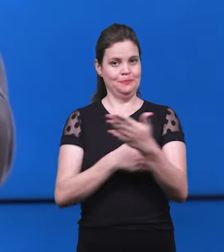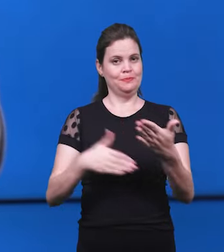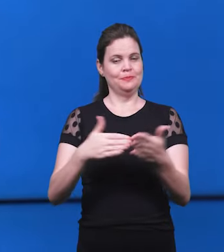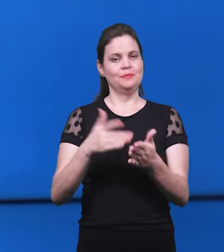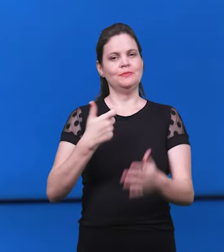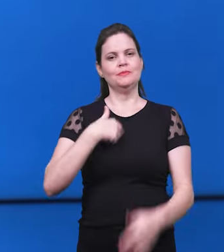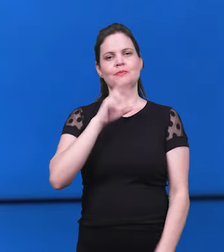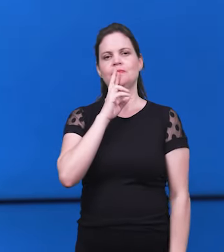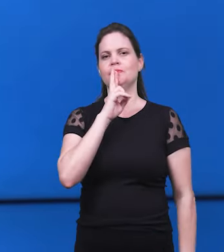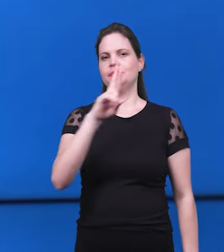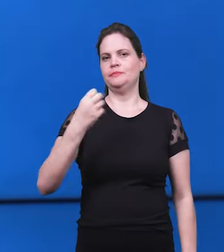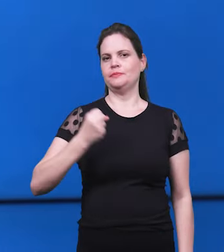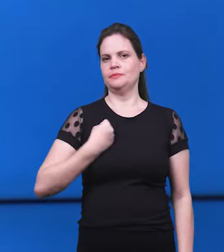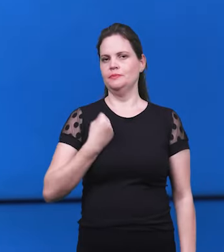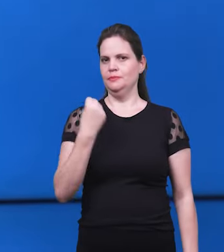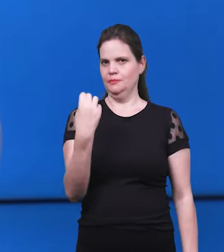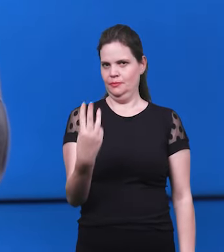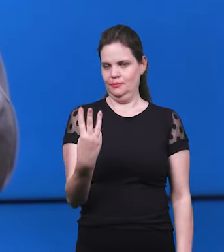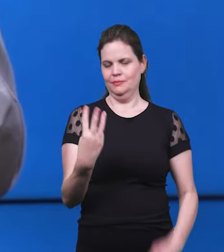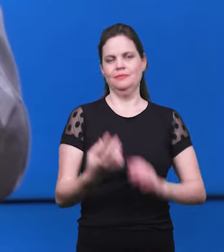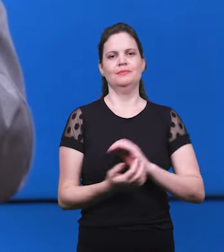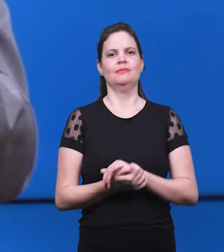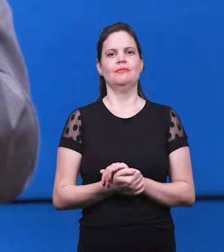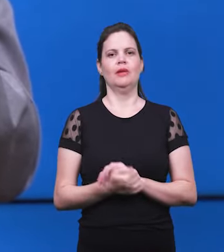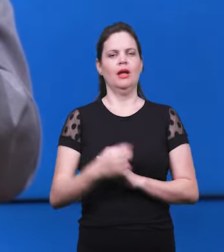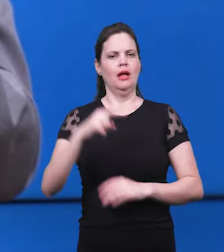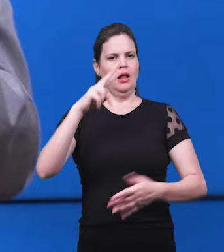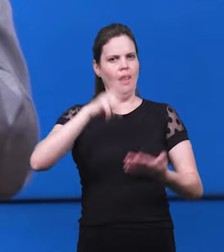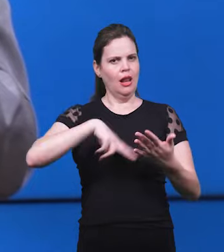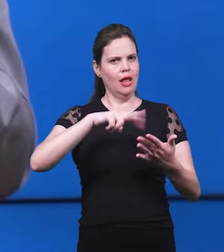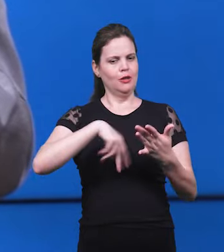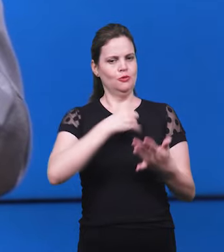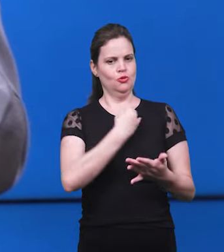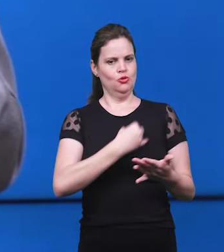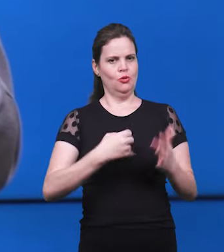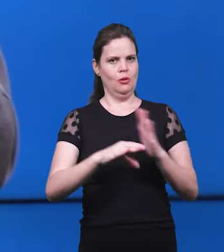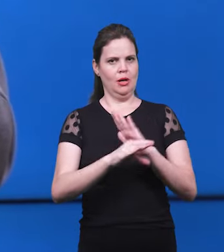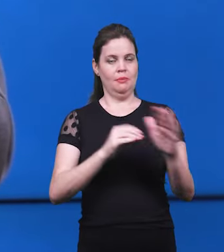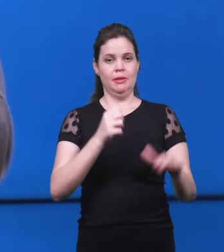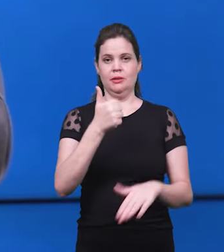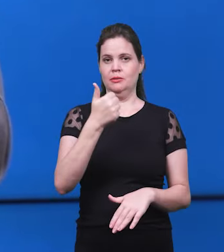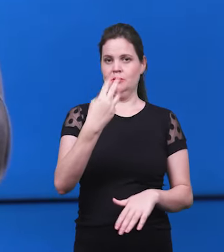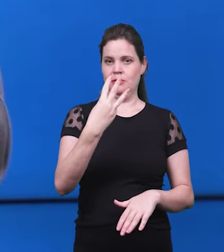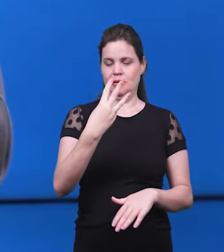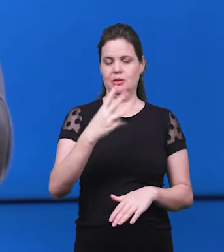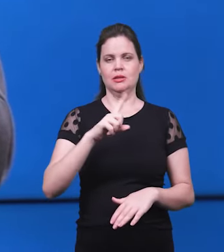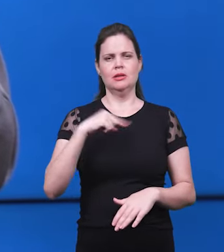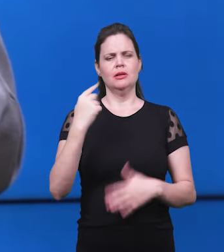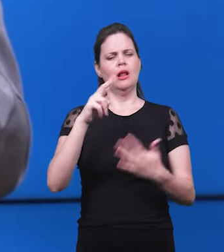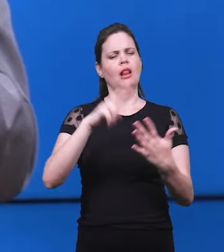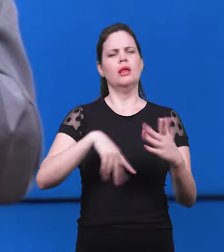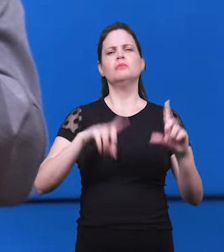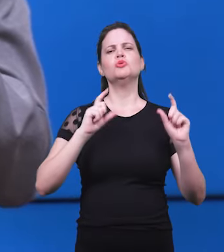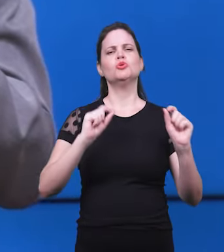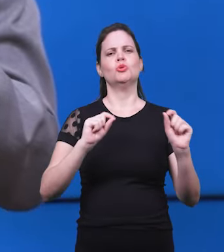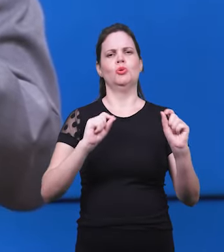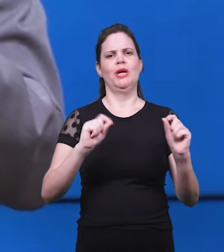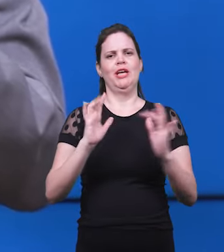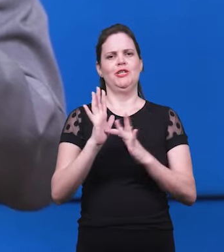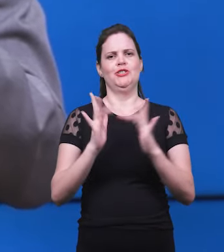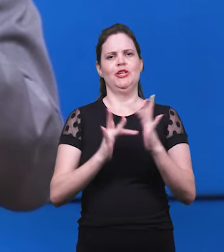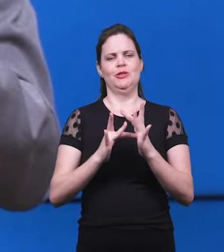responder a terceira pergunta. No Evangelho de João, capítulos 13, nós lemos que João estava